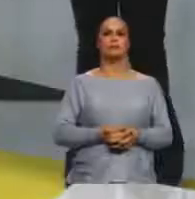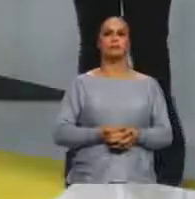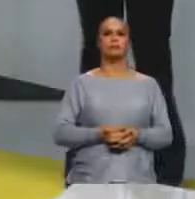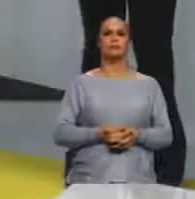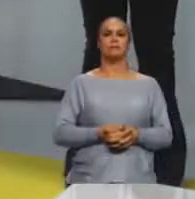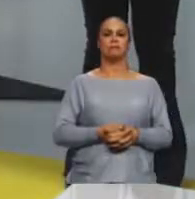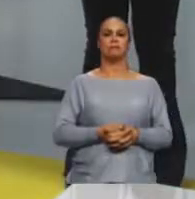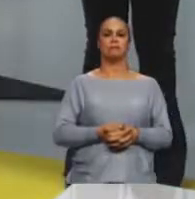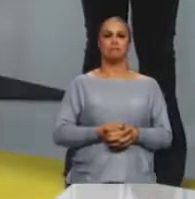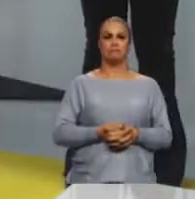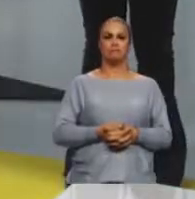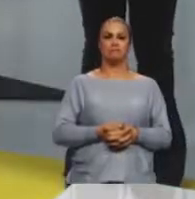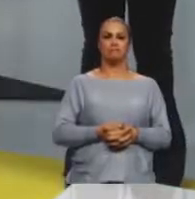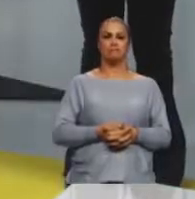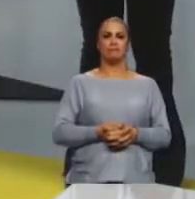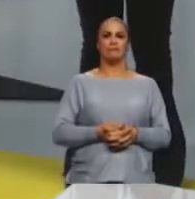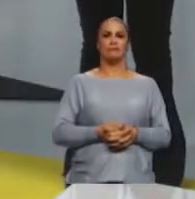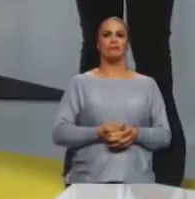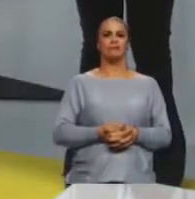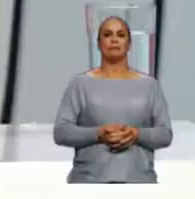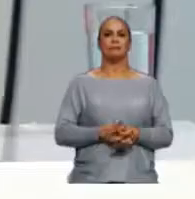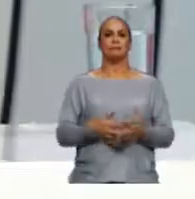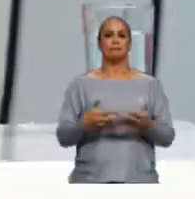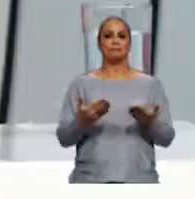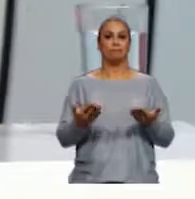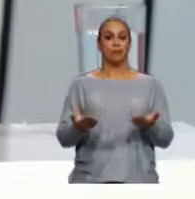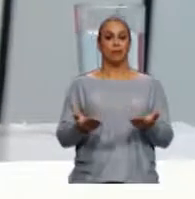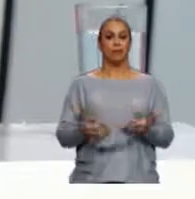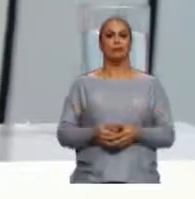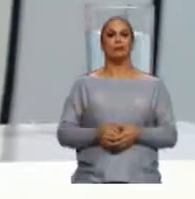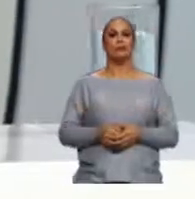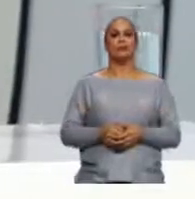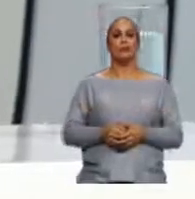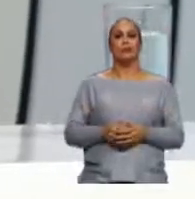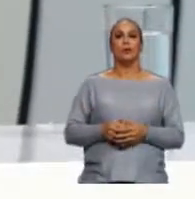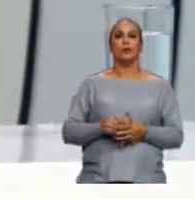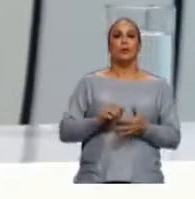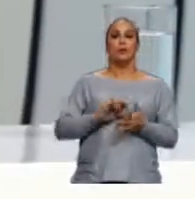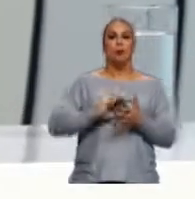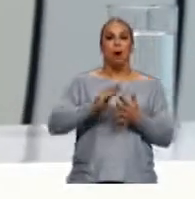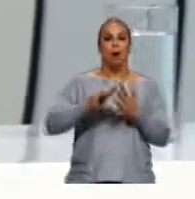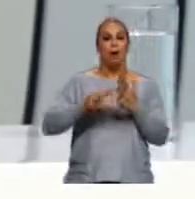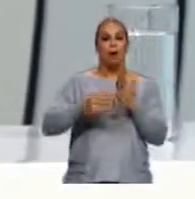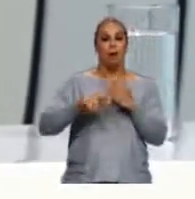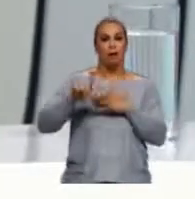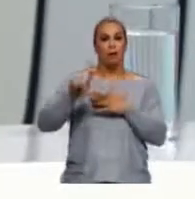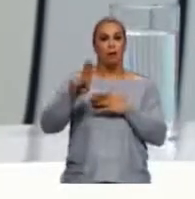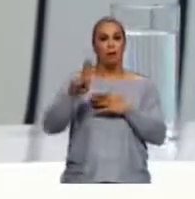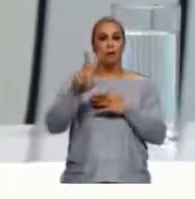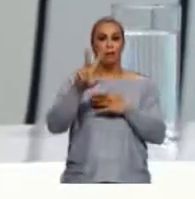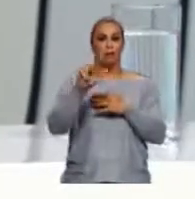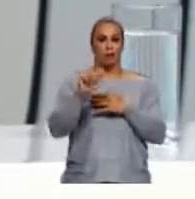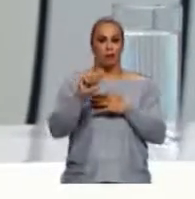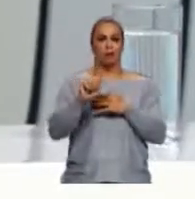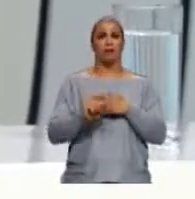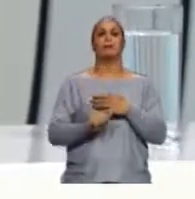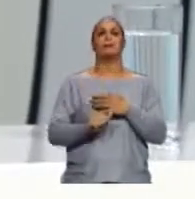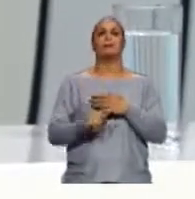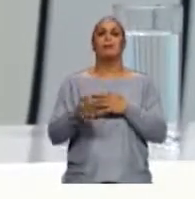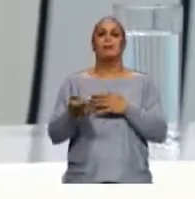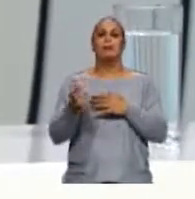fechar a garrafa. Com essa luva, você vai fazer um movimento de forma